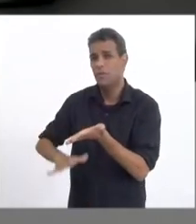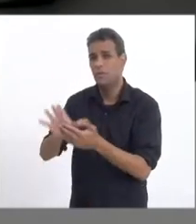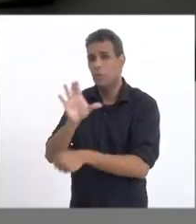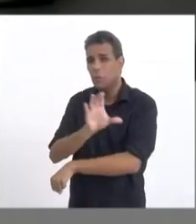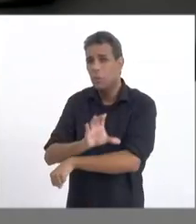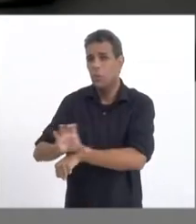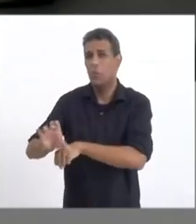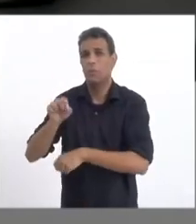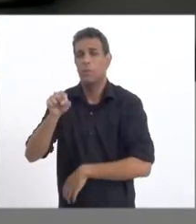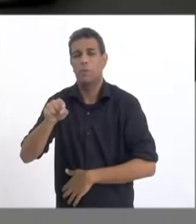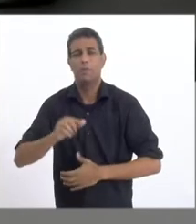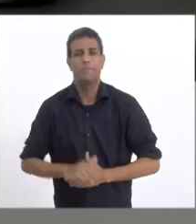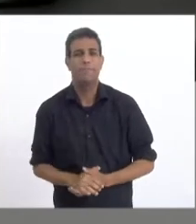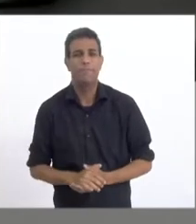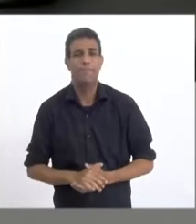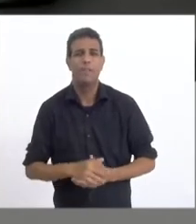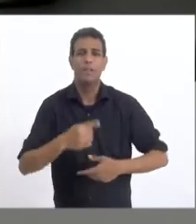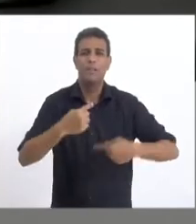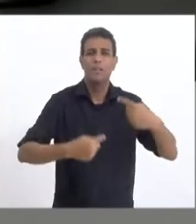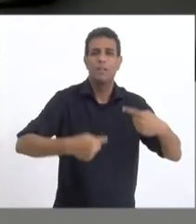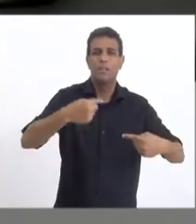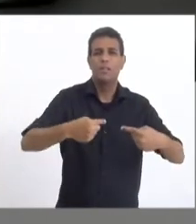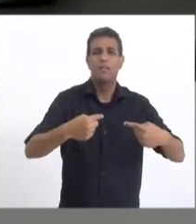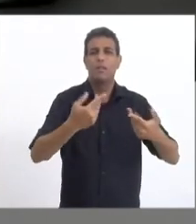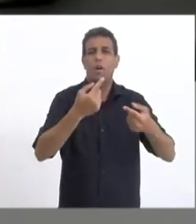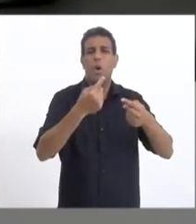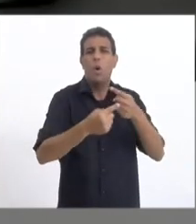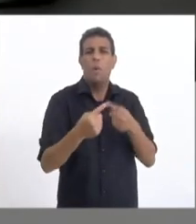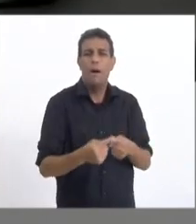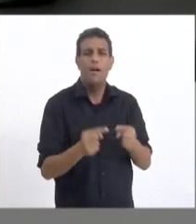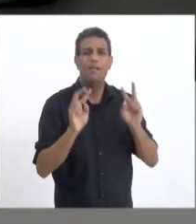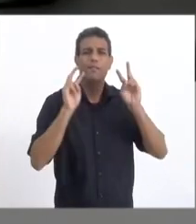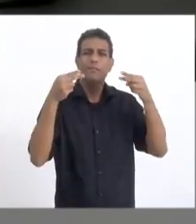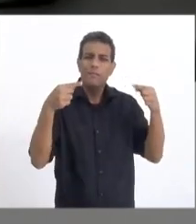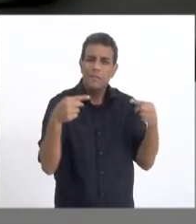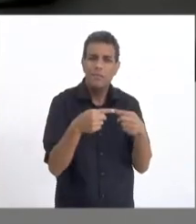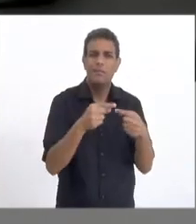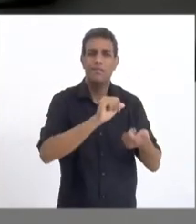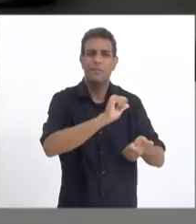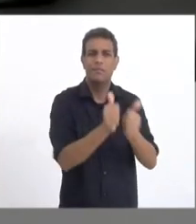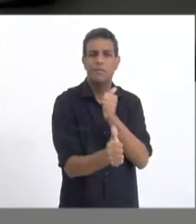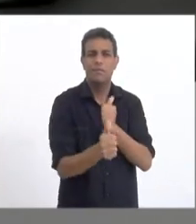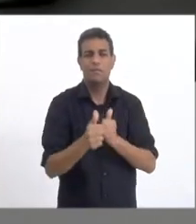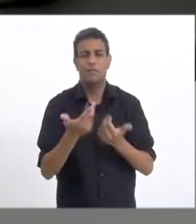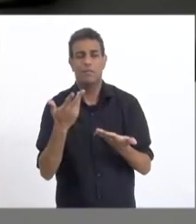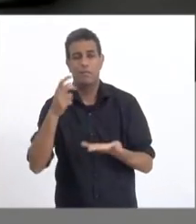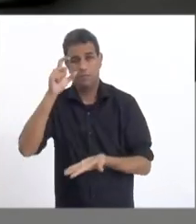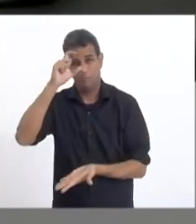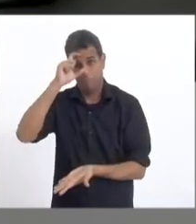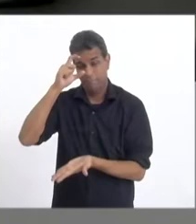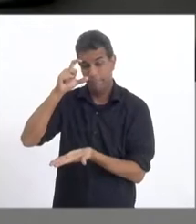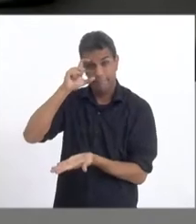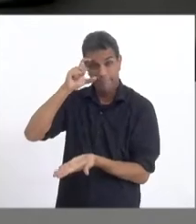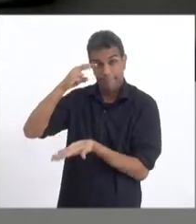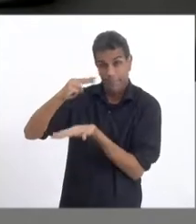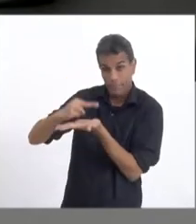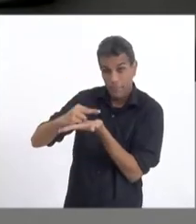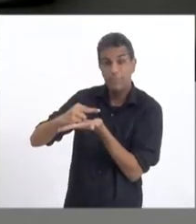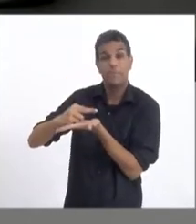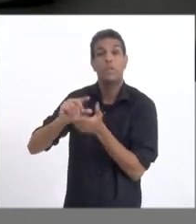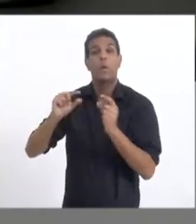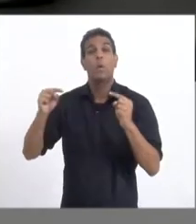cultura, atividades relacionadas ao desporto, para que, eu sou psicanalista, então, dizendo desse lugar,